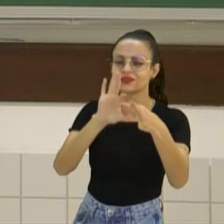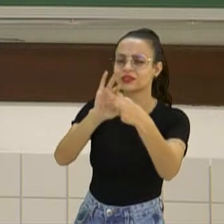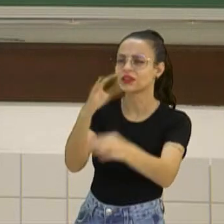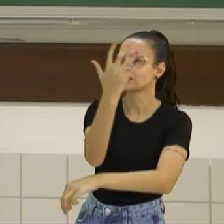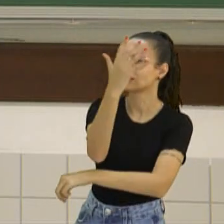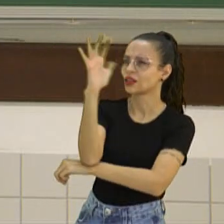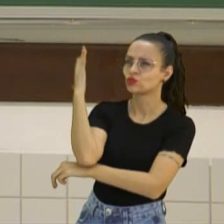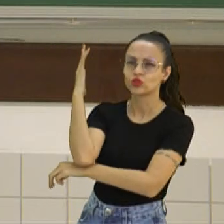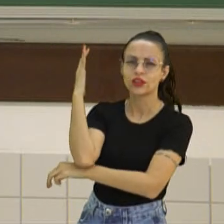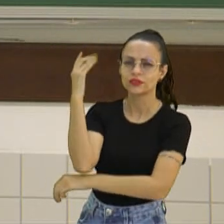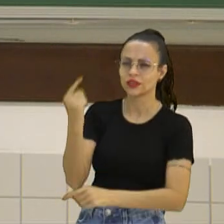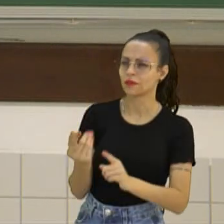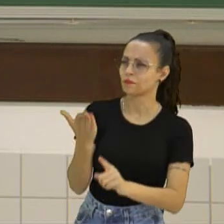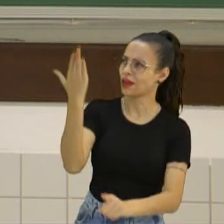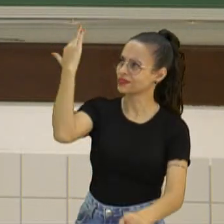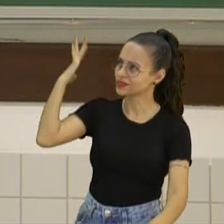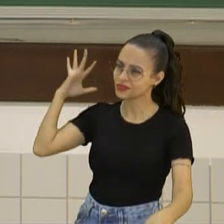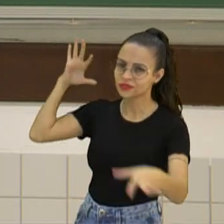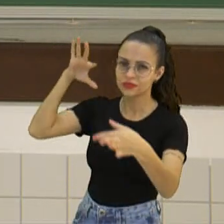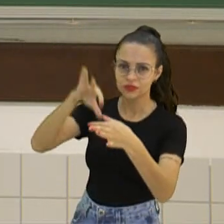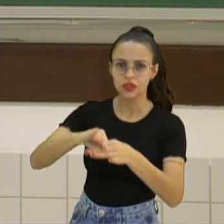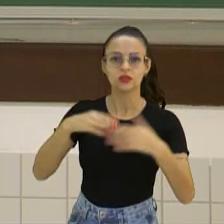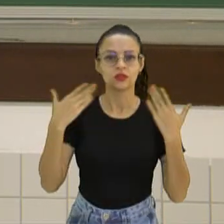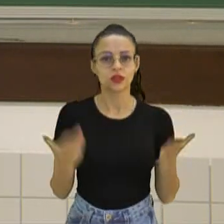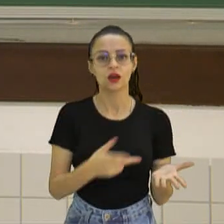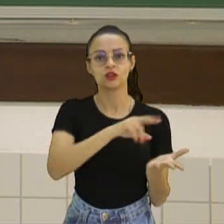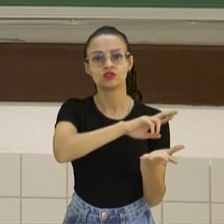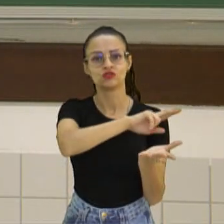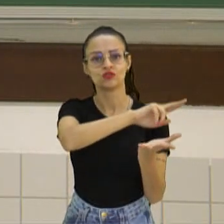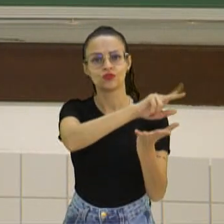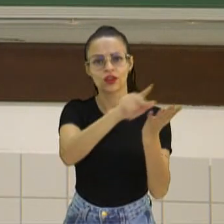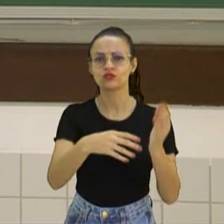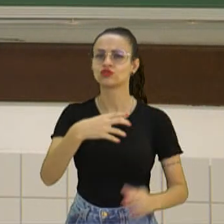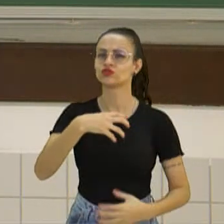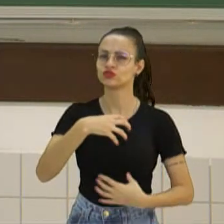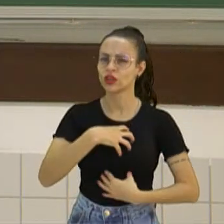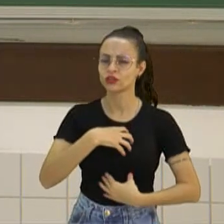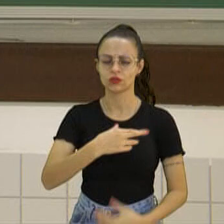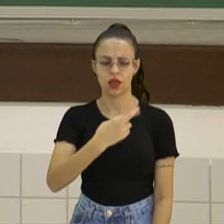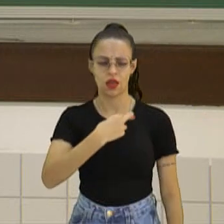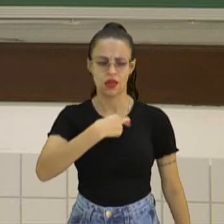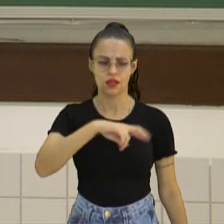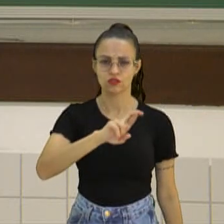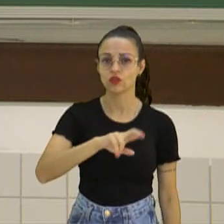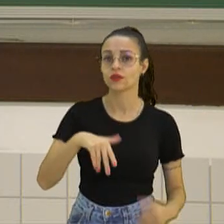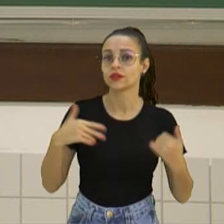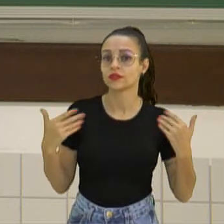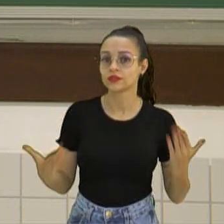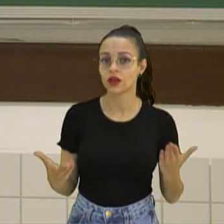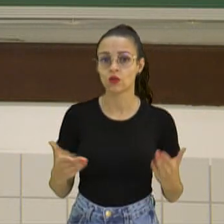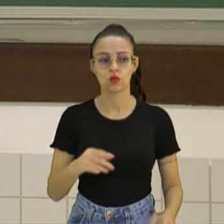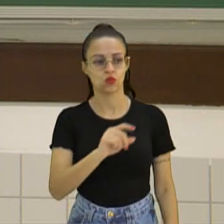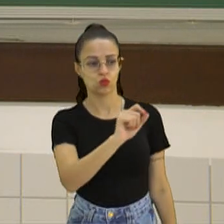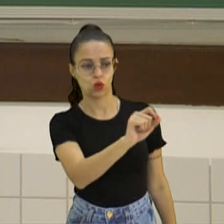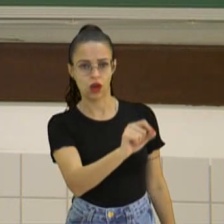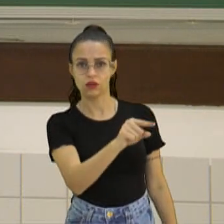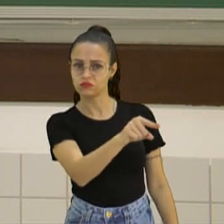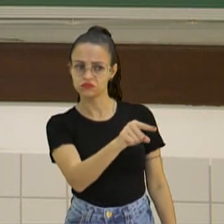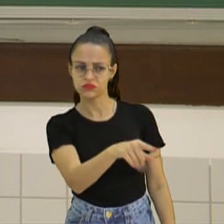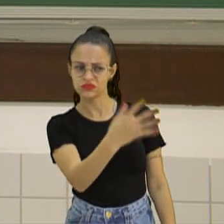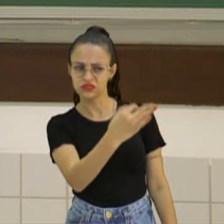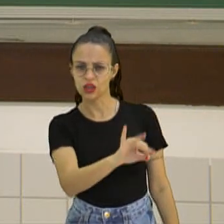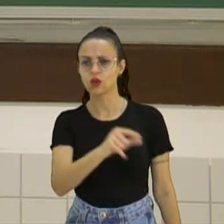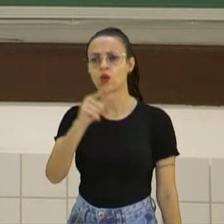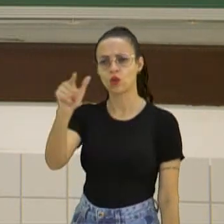com os ancestrais então existem diversas formas de religiosidade e aquilo que para um pode não